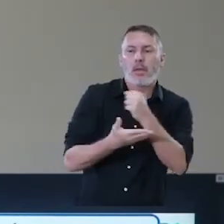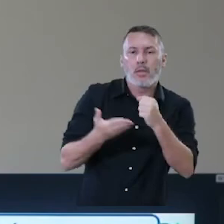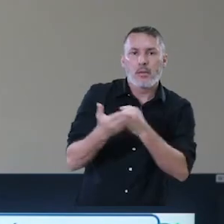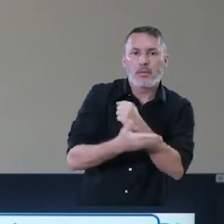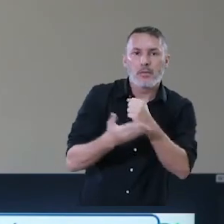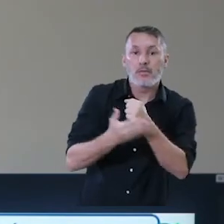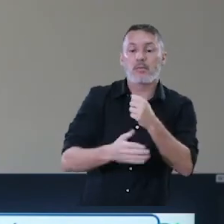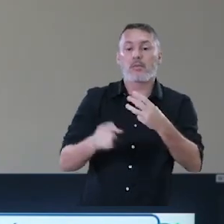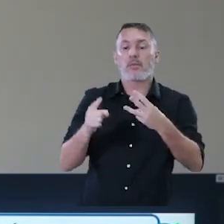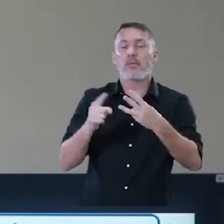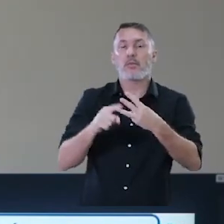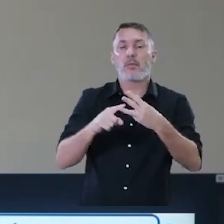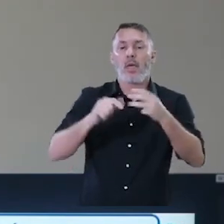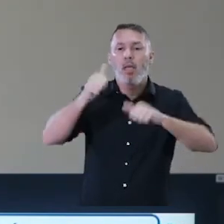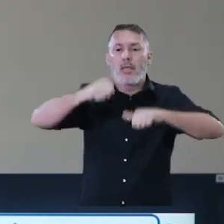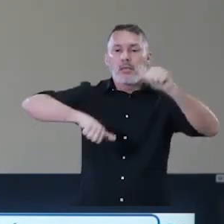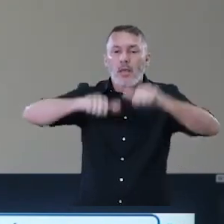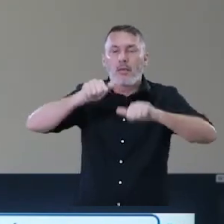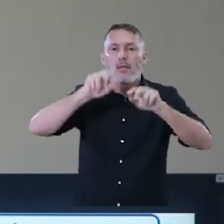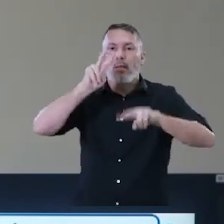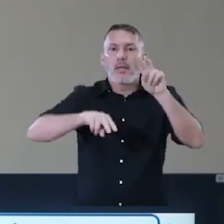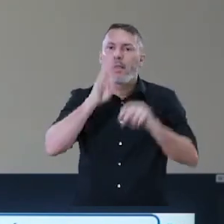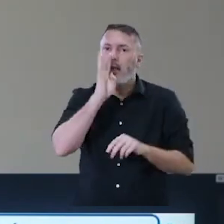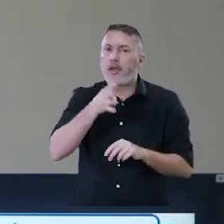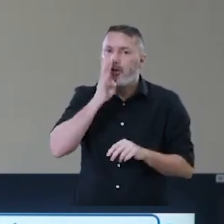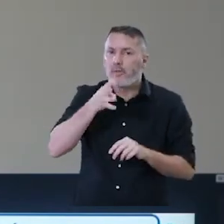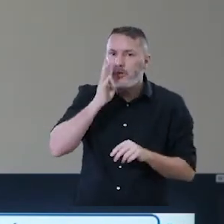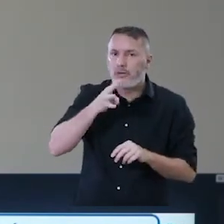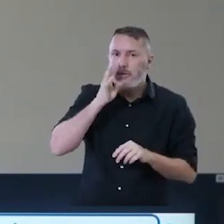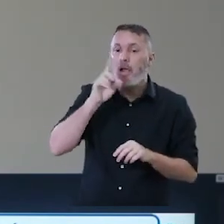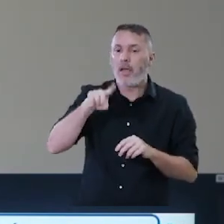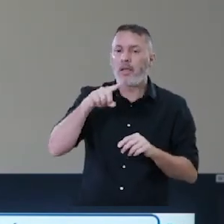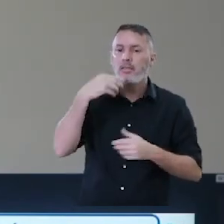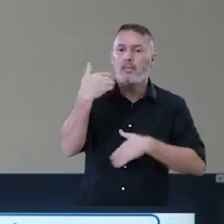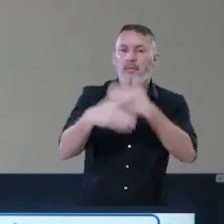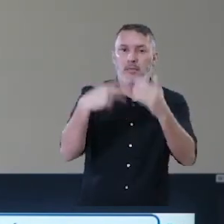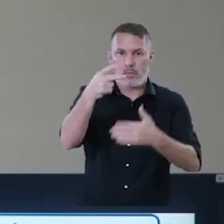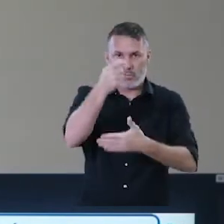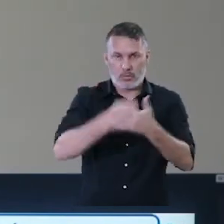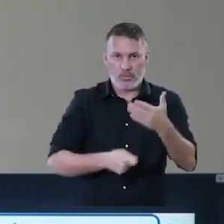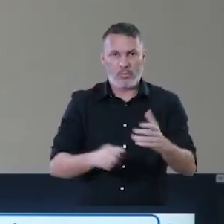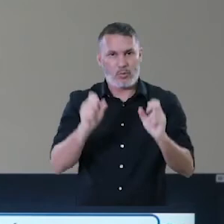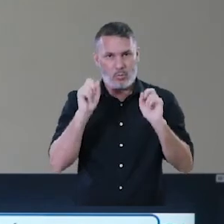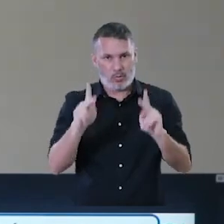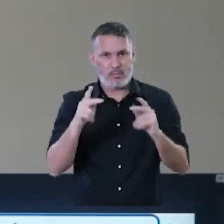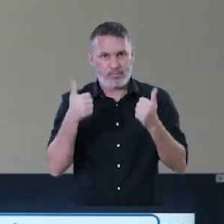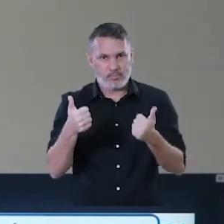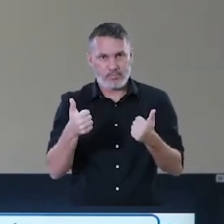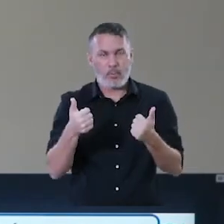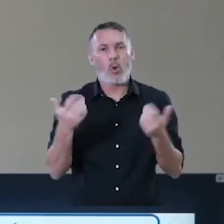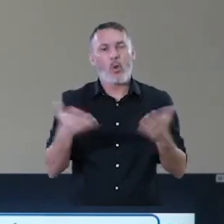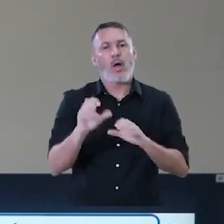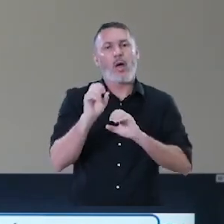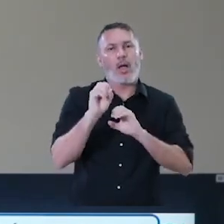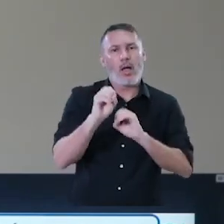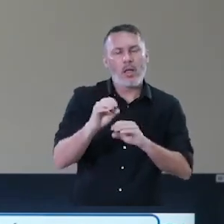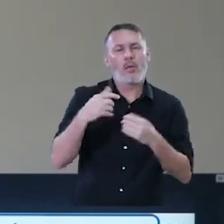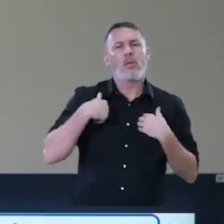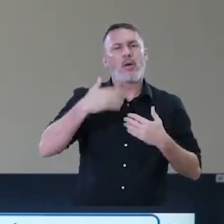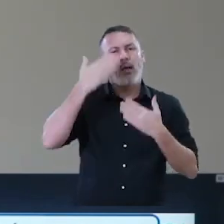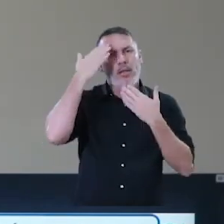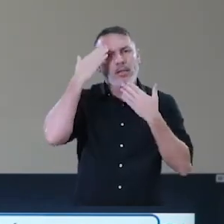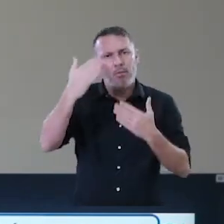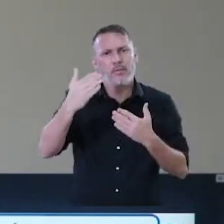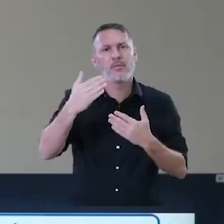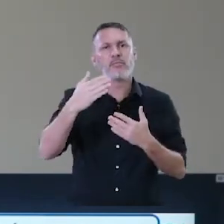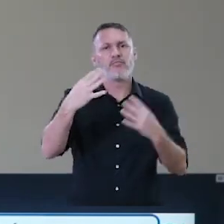sobre a fundamentação e análise crítica, análise do desenvolvimento. Então, meus queridos, essa foi a